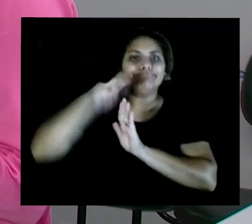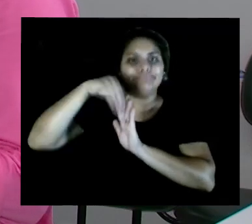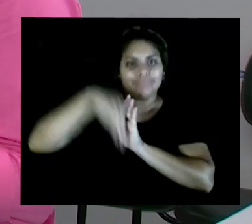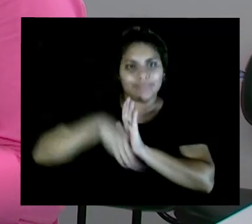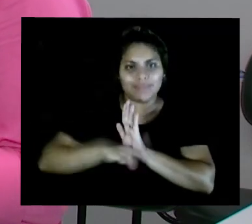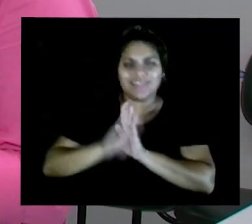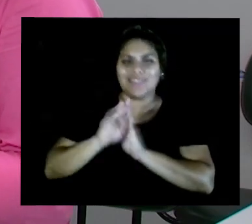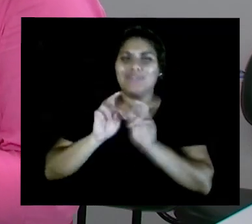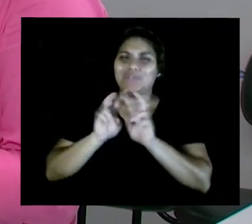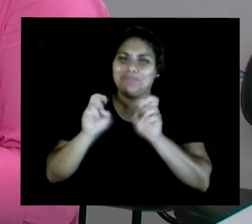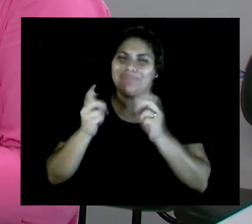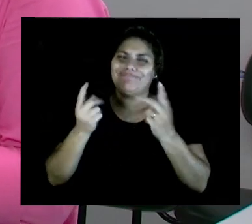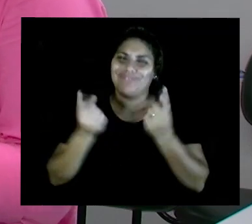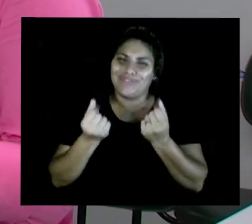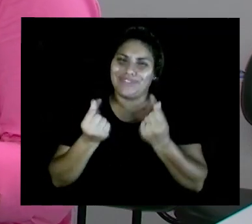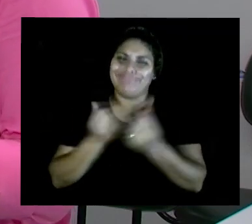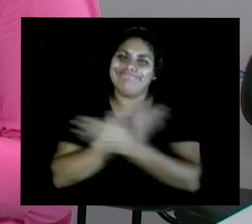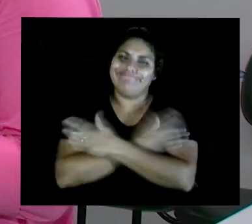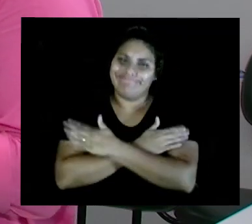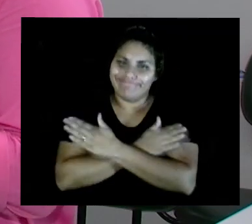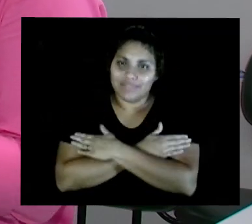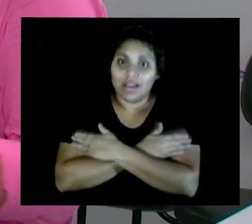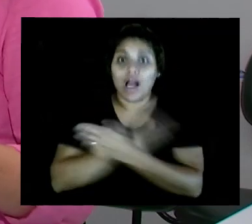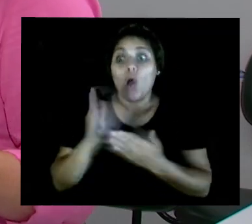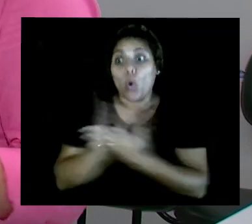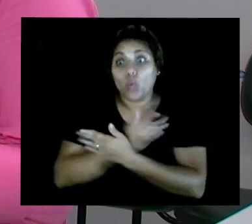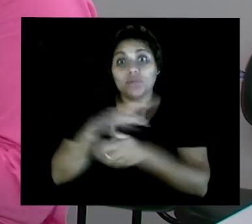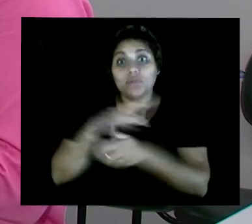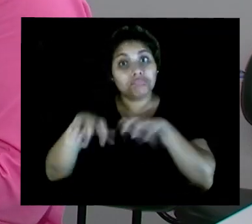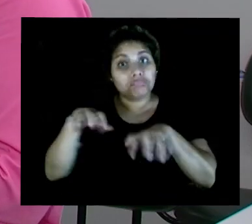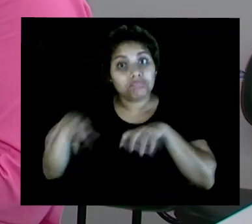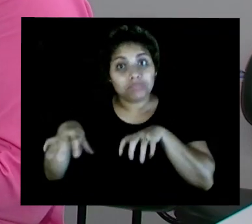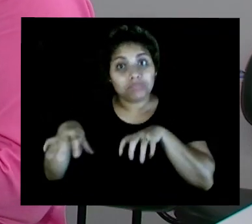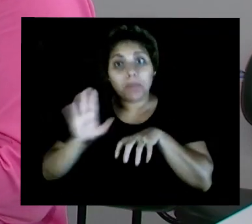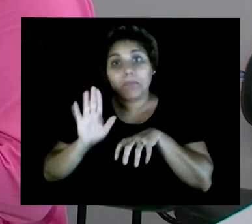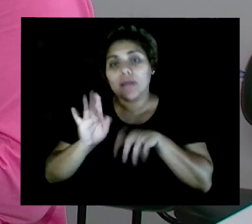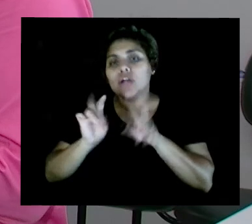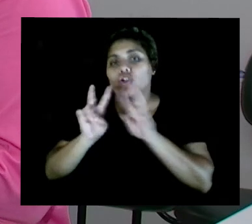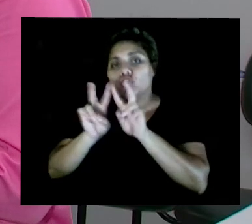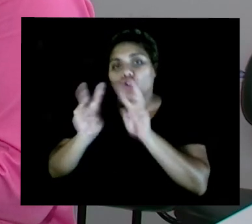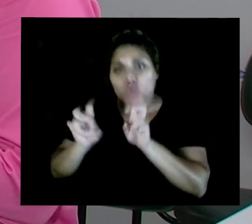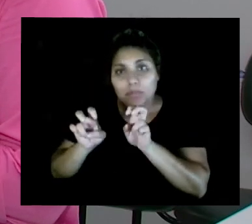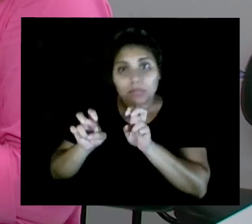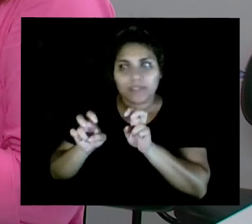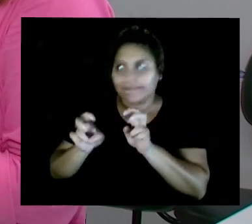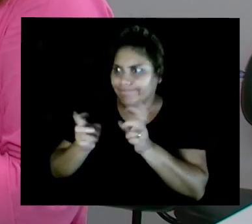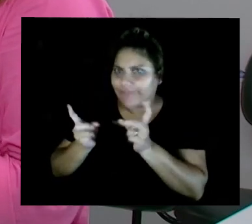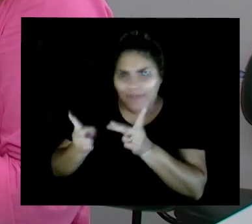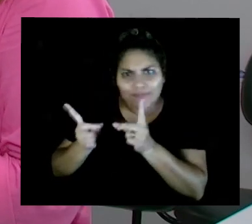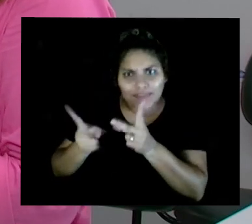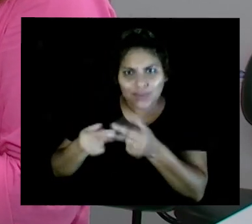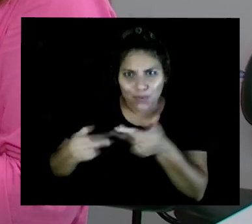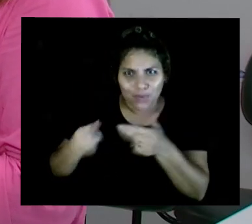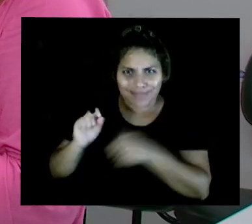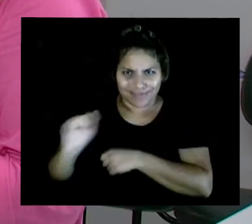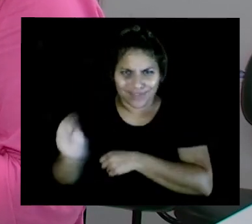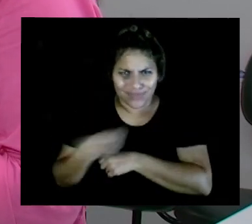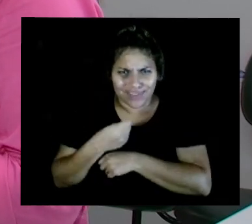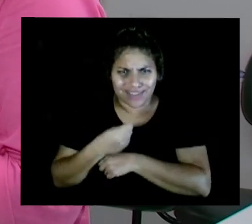baixos em relação ao desemprego, né, em determinadas áreas, mas pensando nesse